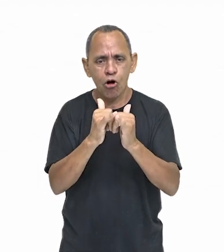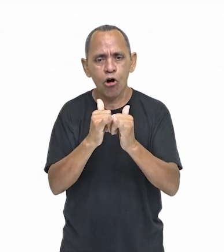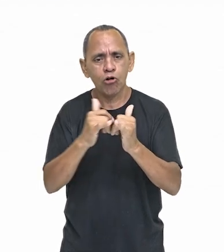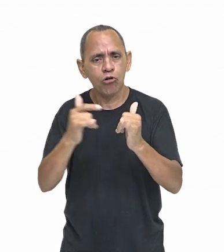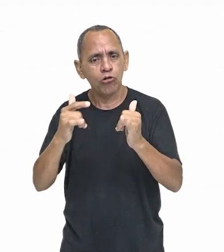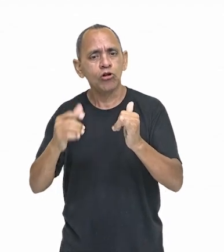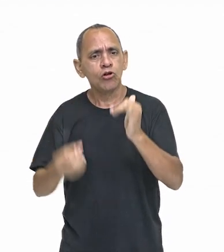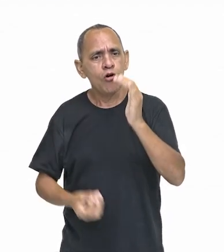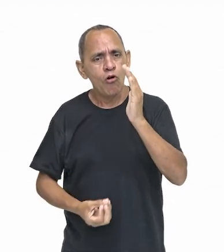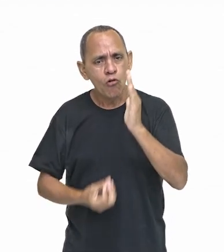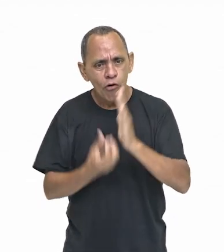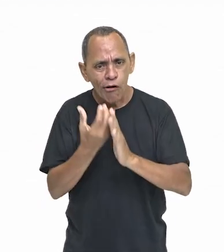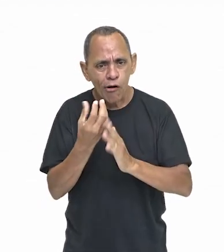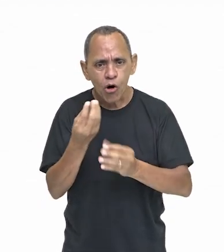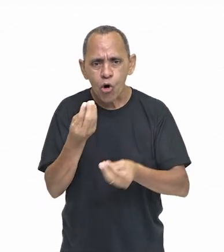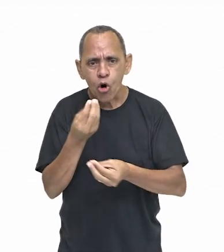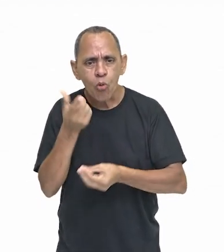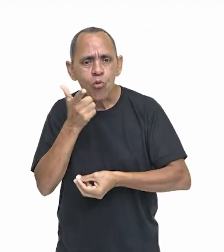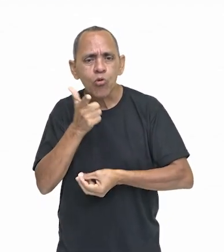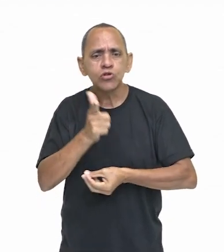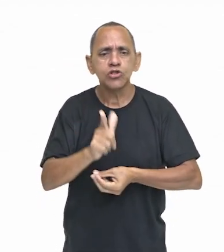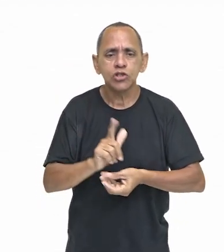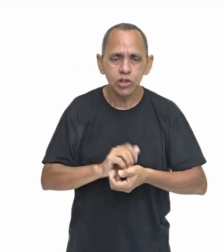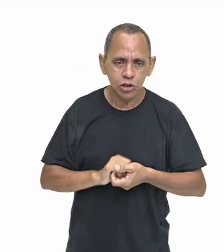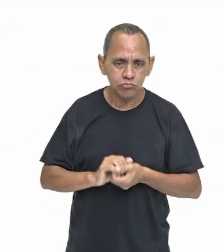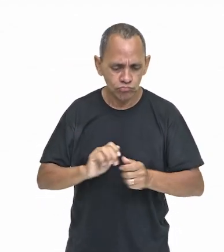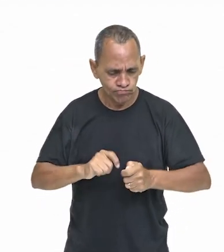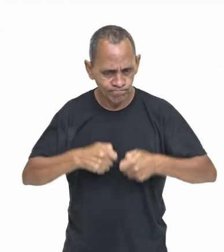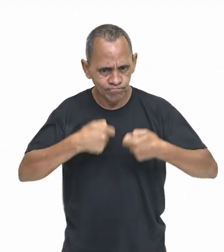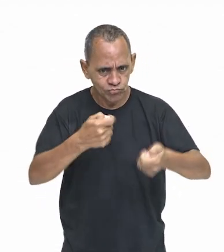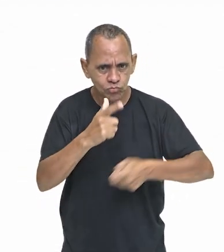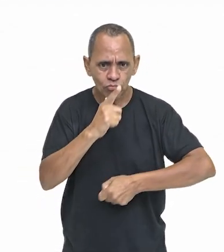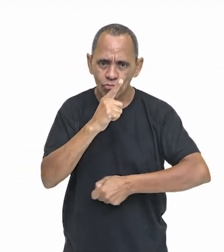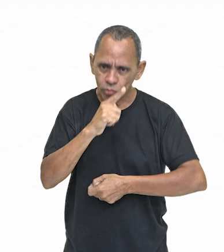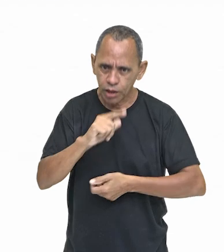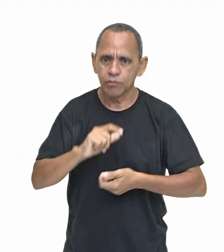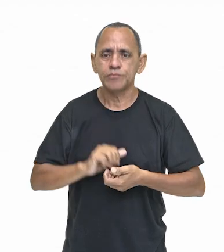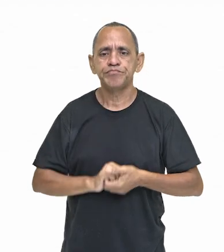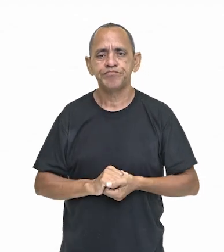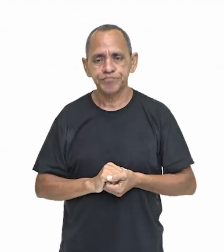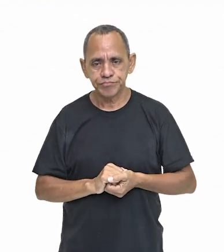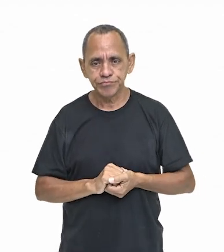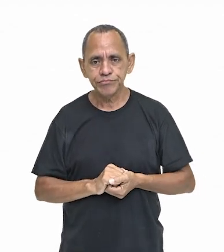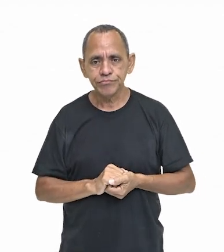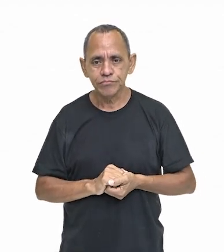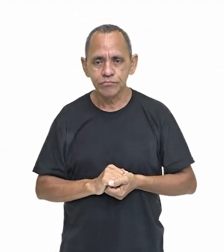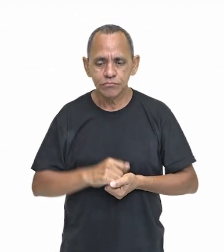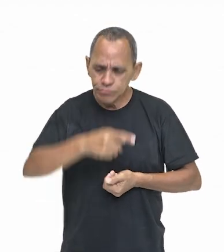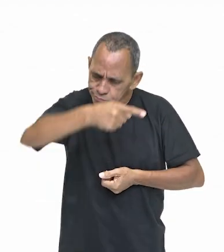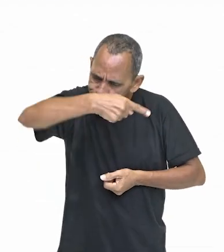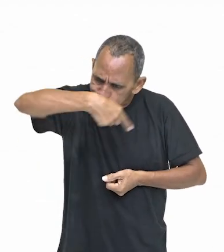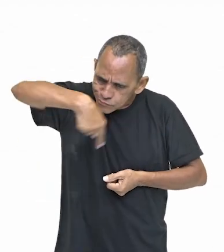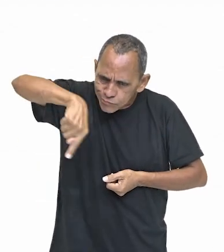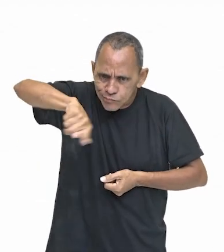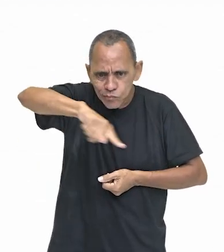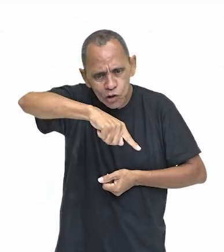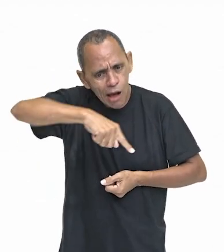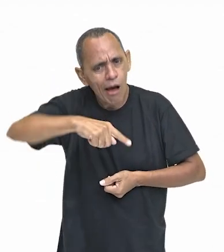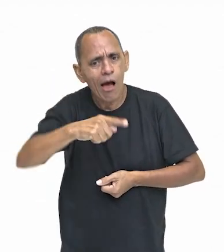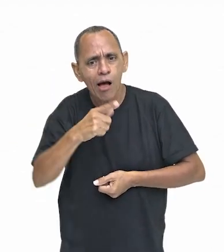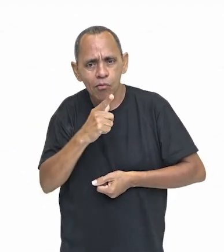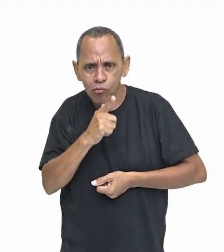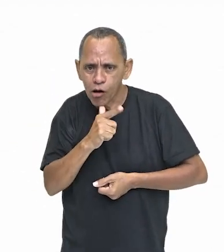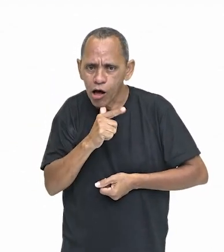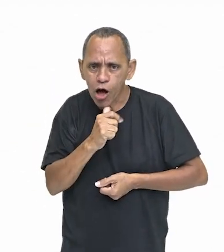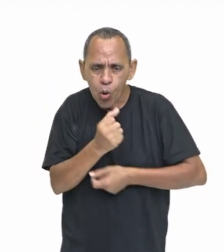das águas. Como eu já expliquei, no lago, nesse reservatório, há uma grande quantidade de